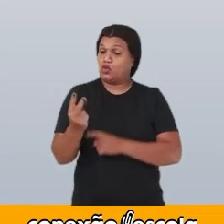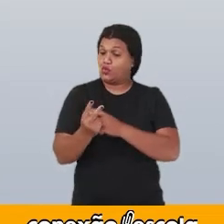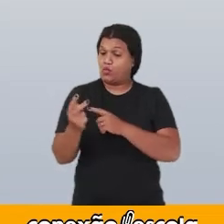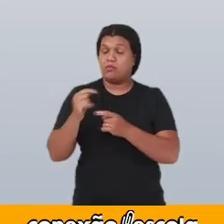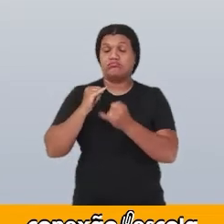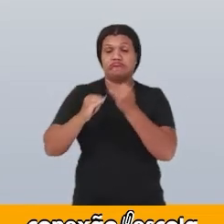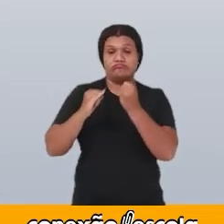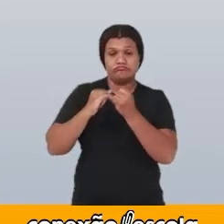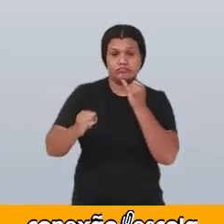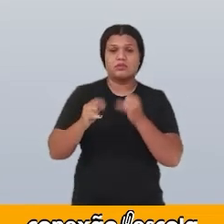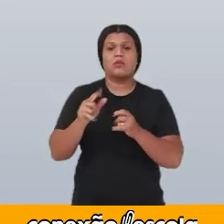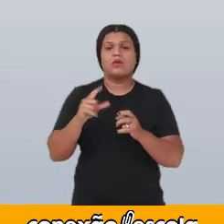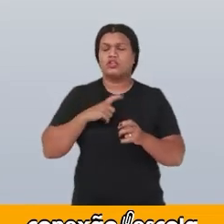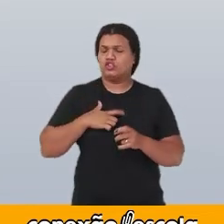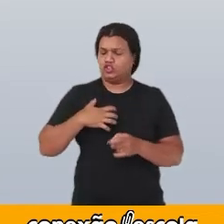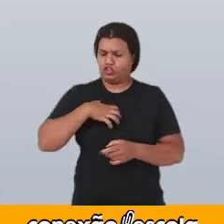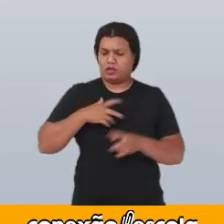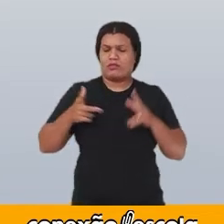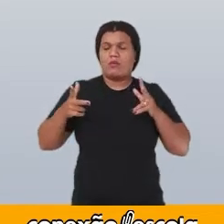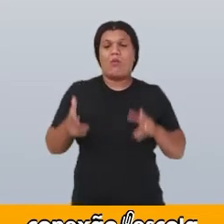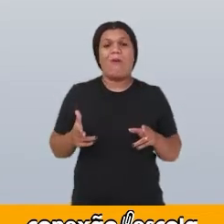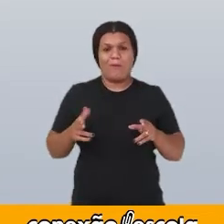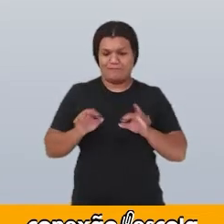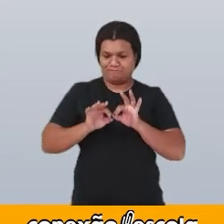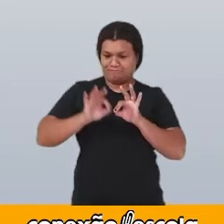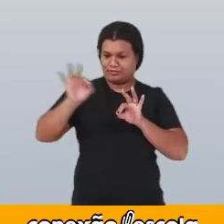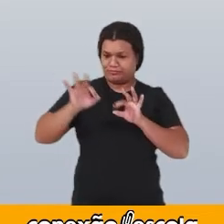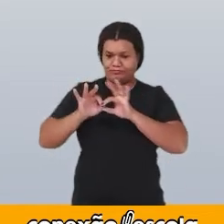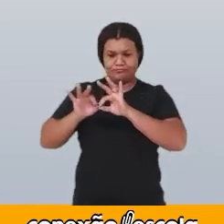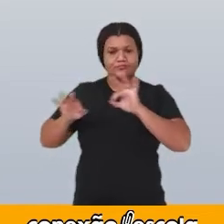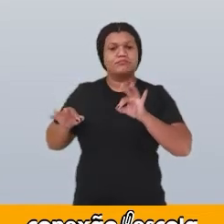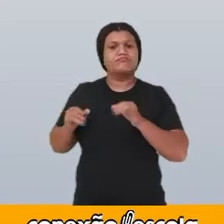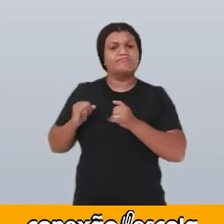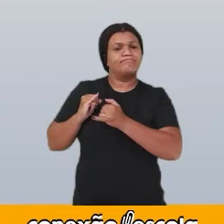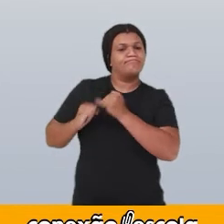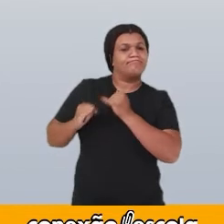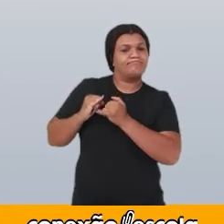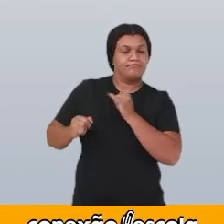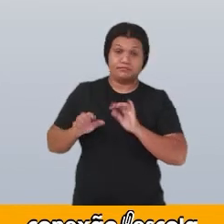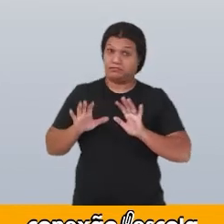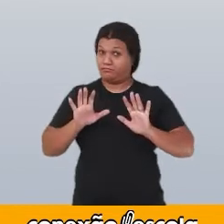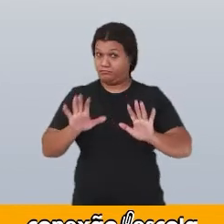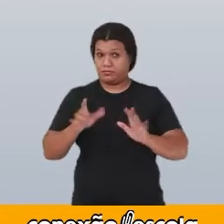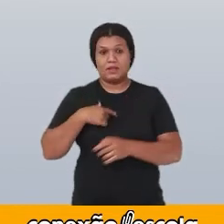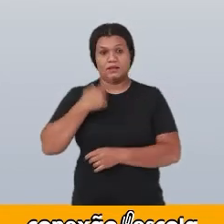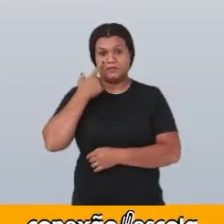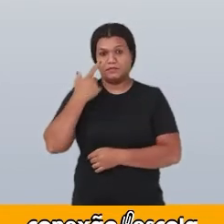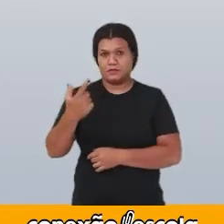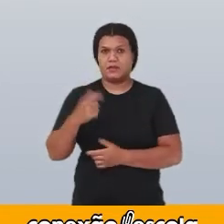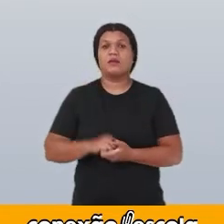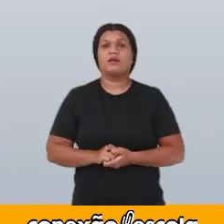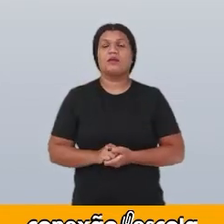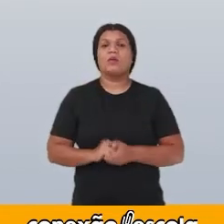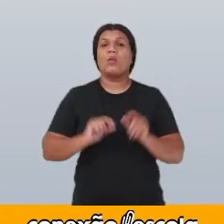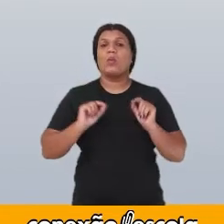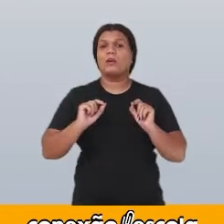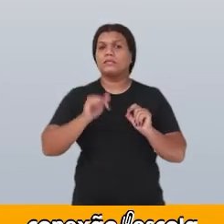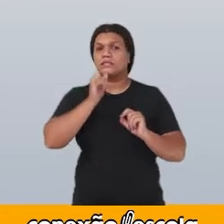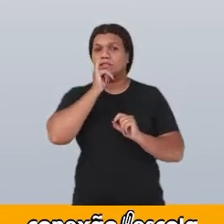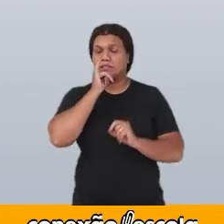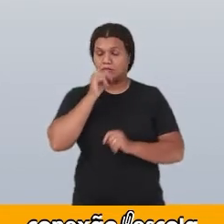a mesma forma com medidas correspondentes congruentes, ou seja, como quando uma é